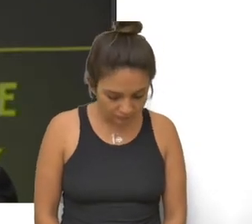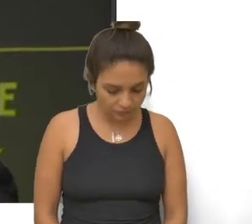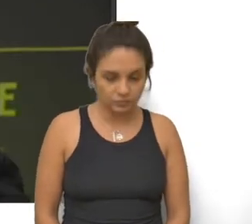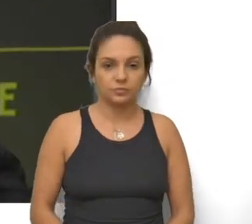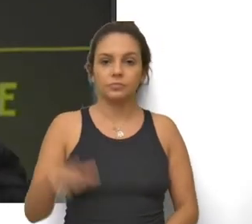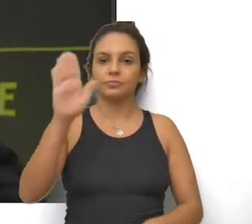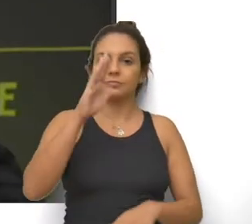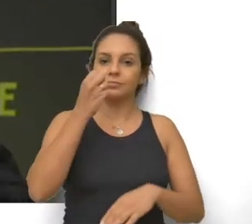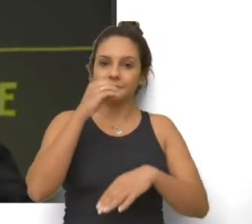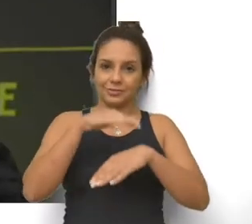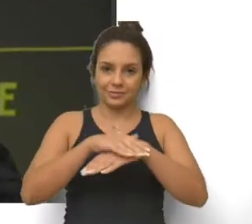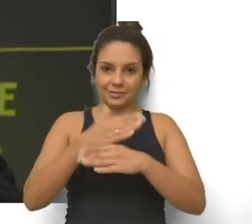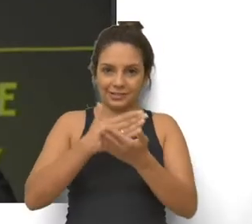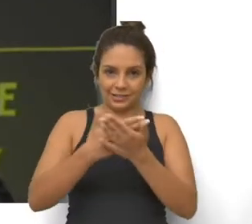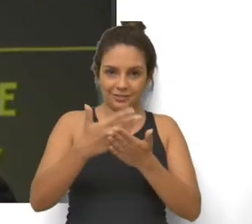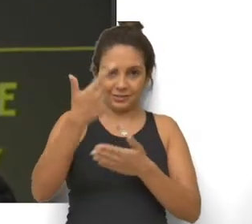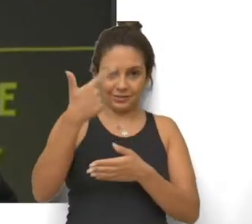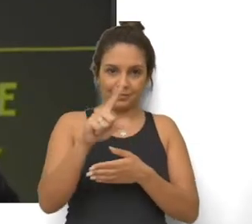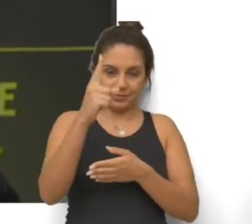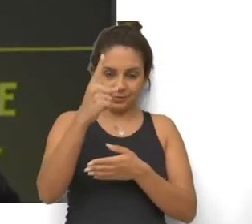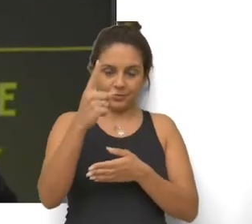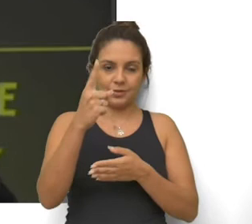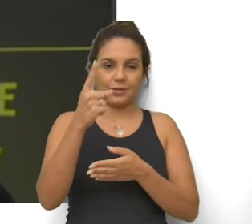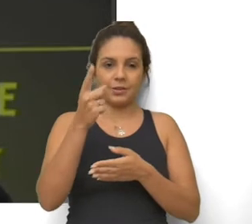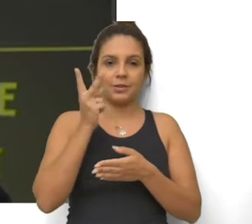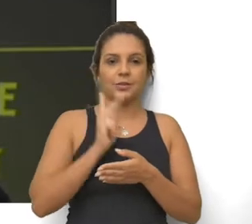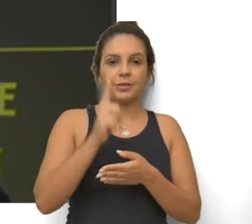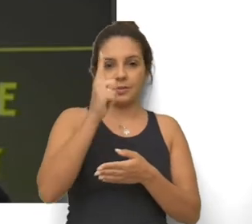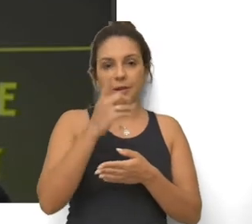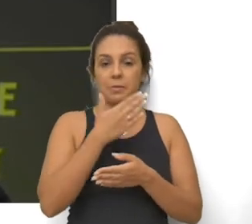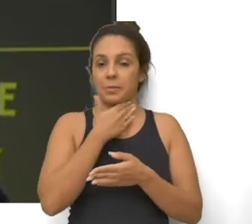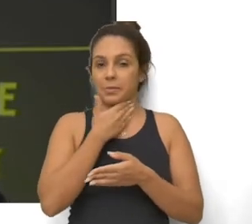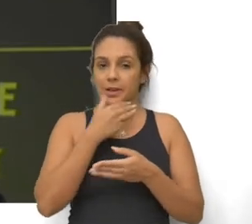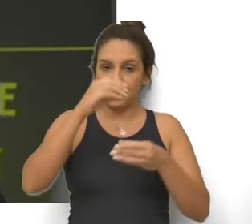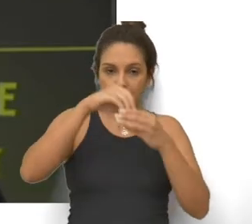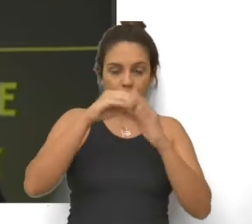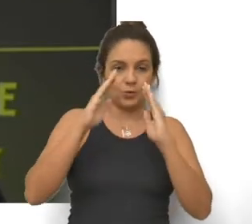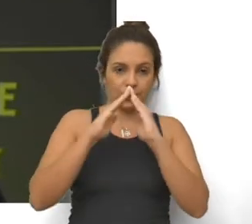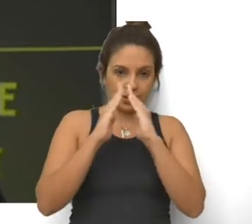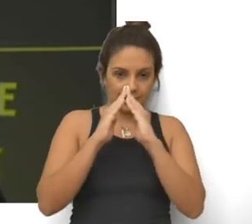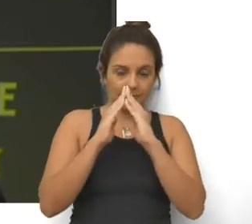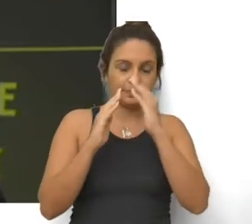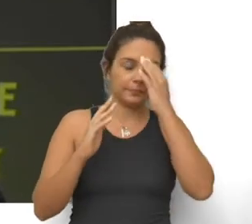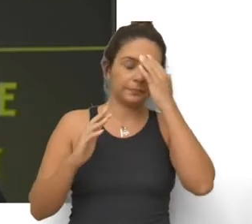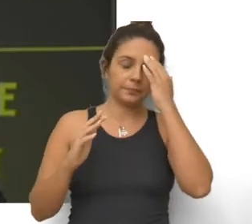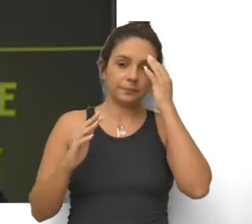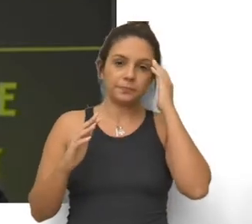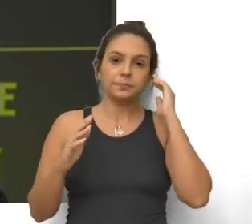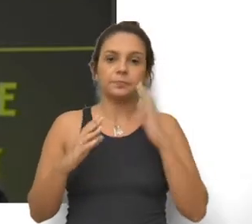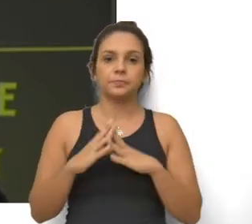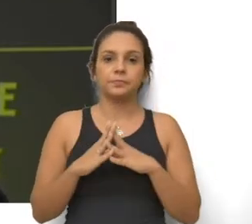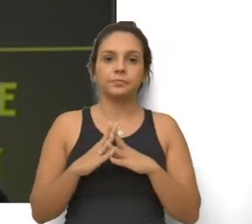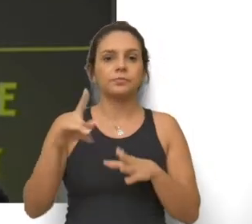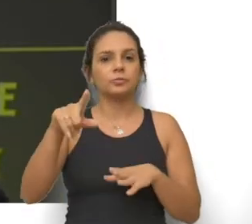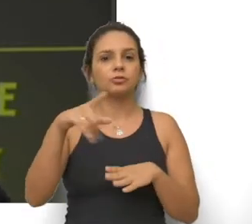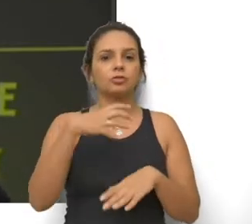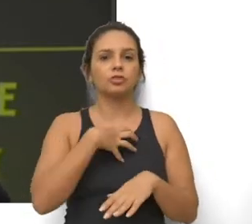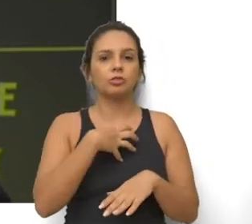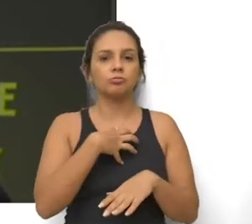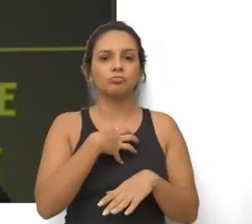Muito boa noite, vamos dar início a mais uma edição do Sempre um Papo em Casa.